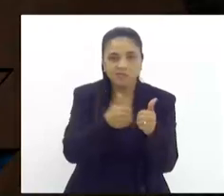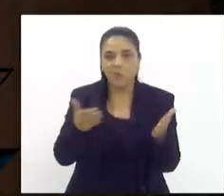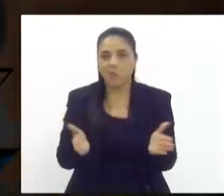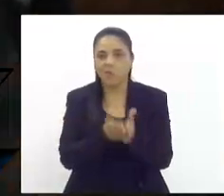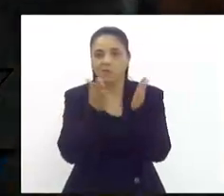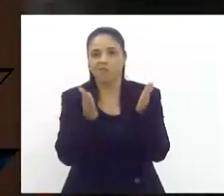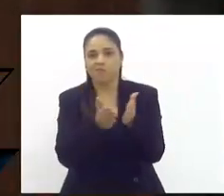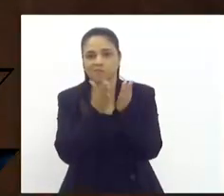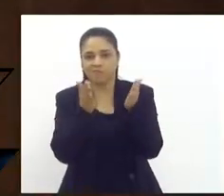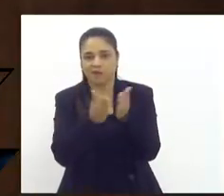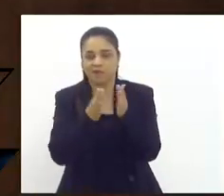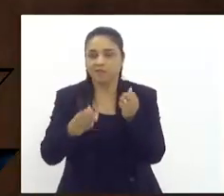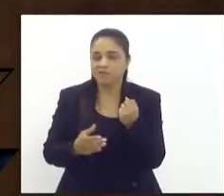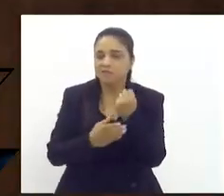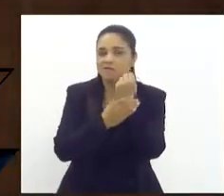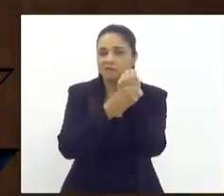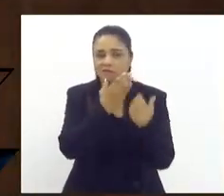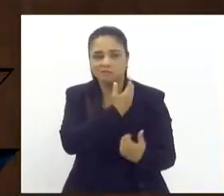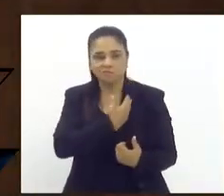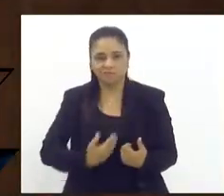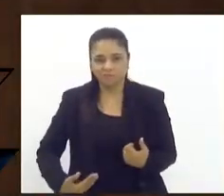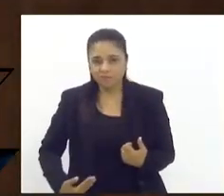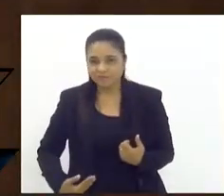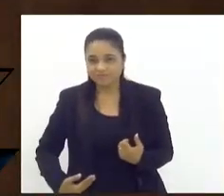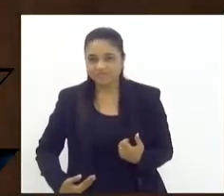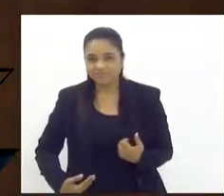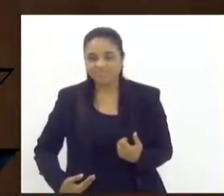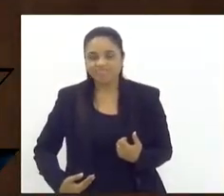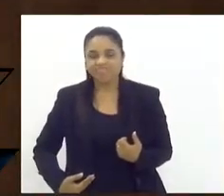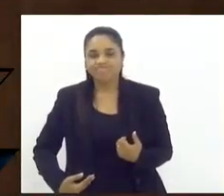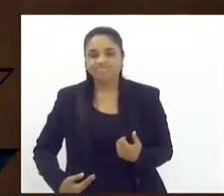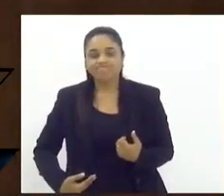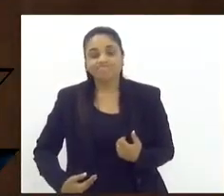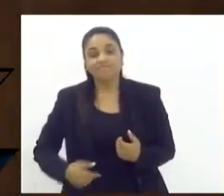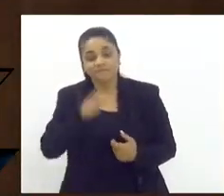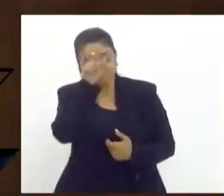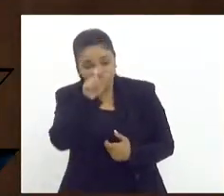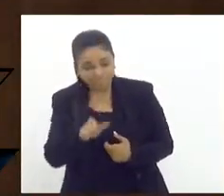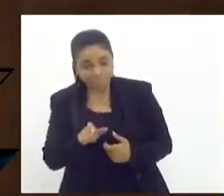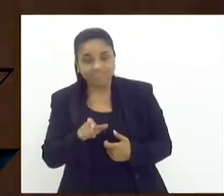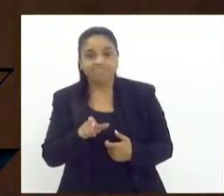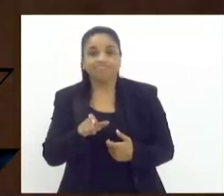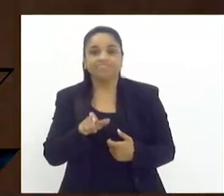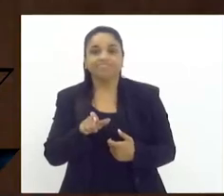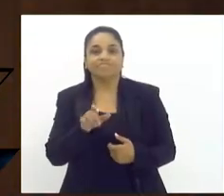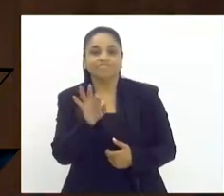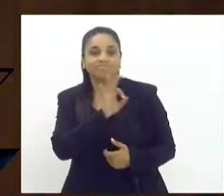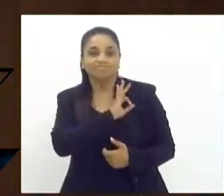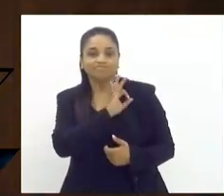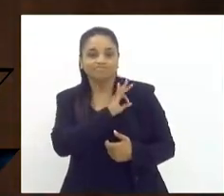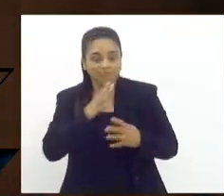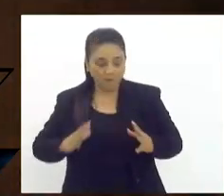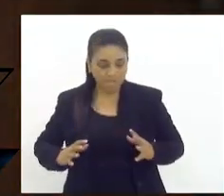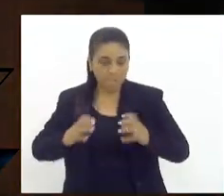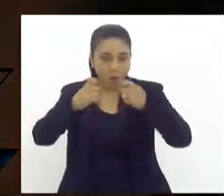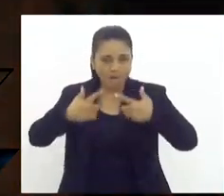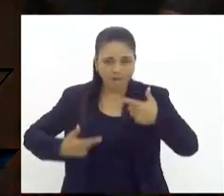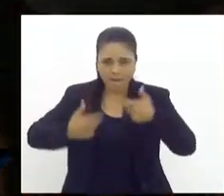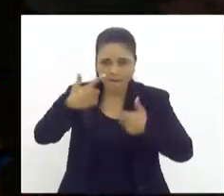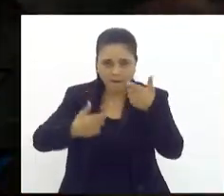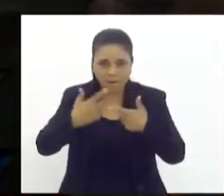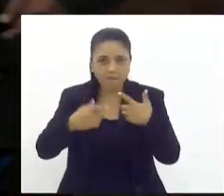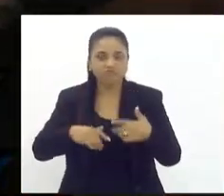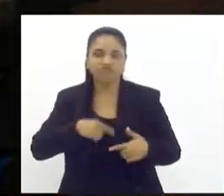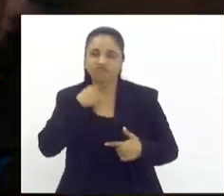dessa política de segurança pública que coloca justamente os agentes de segurança pública no Fronte de uma guerra que não